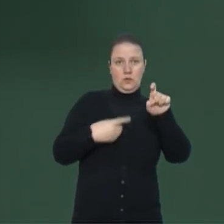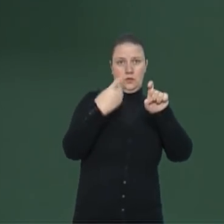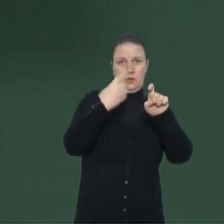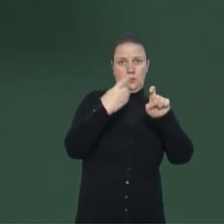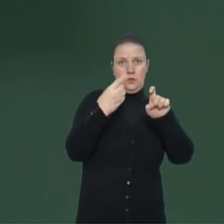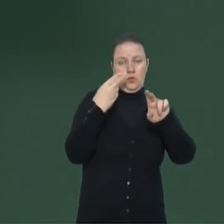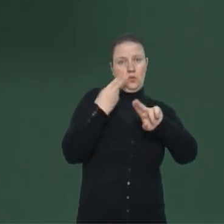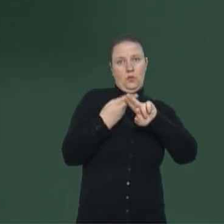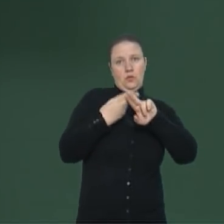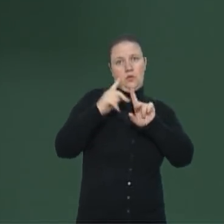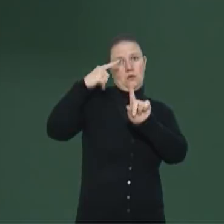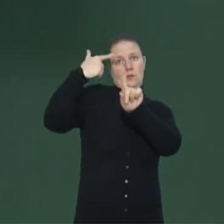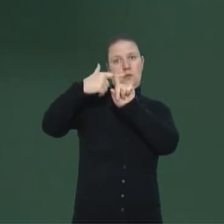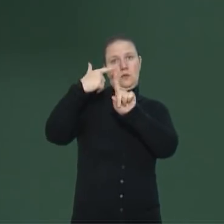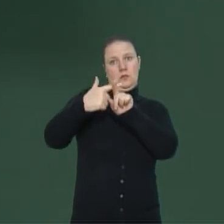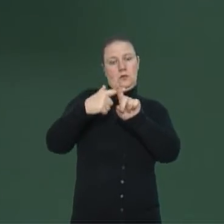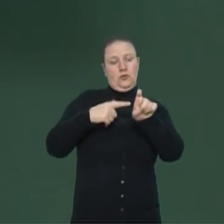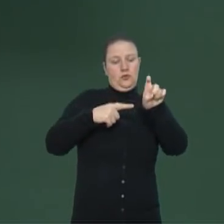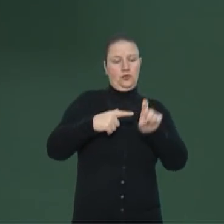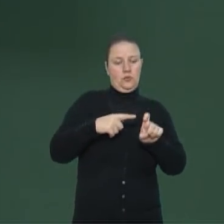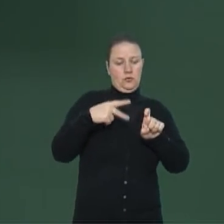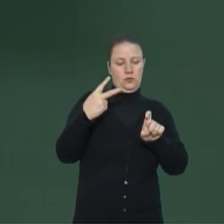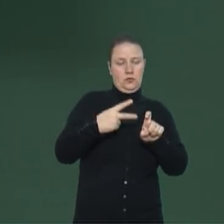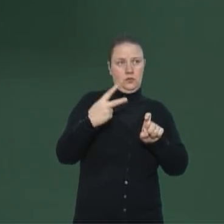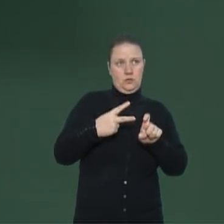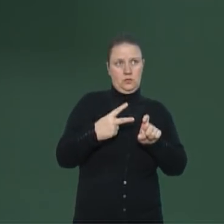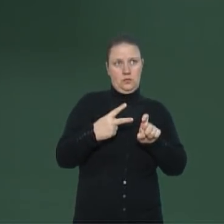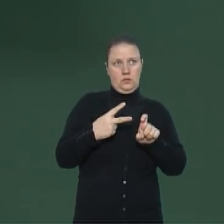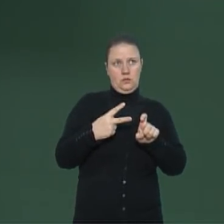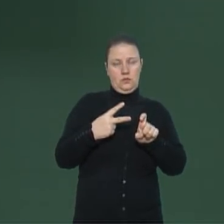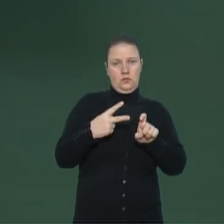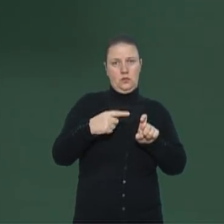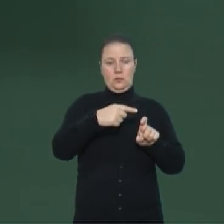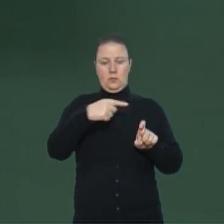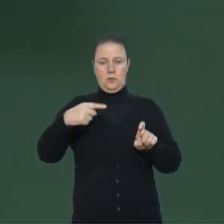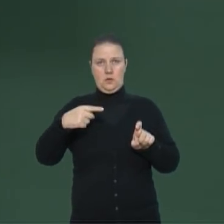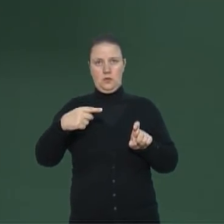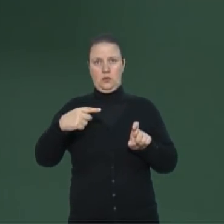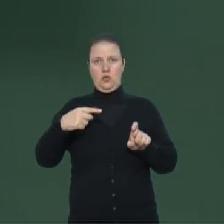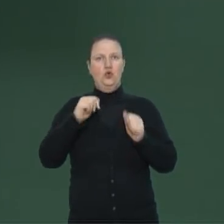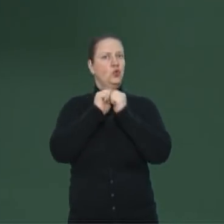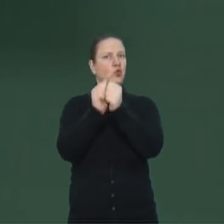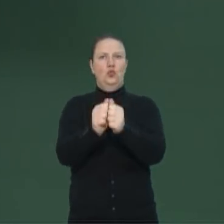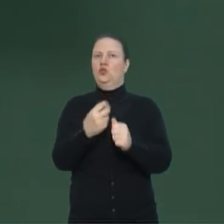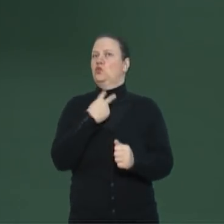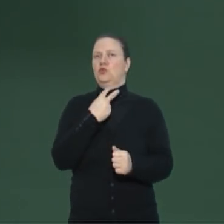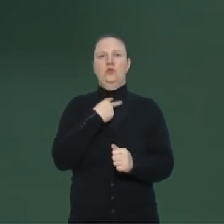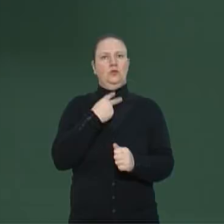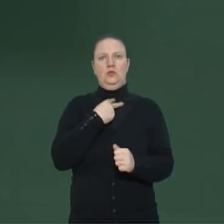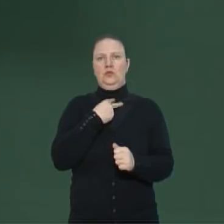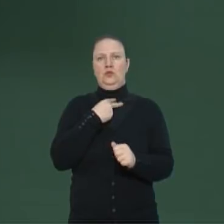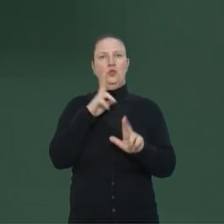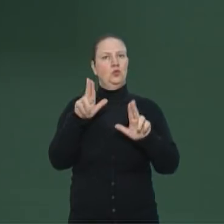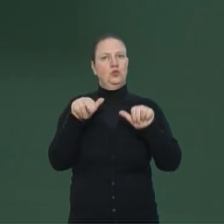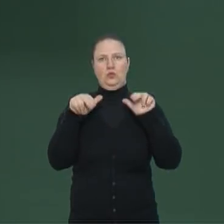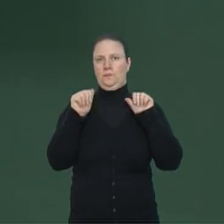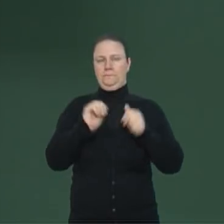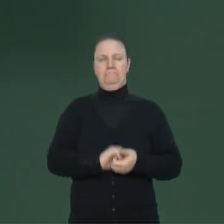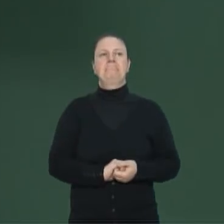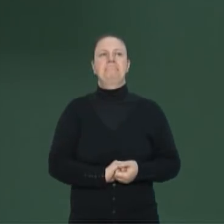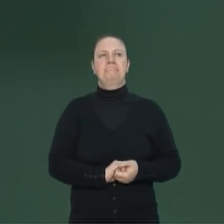mais. Para descobrir o x2, usa só o menos, beleza? Os dois juntos a gente nunca usa, não tem como resolver mais ou menos, né? Ou resolve um ou